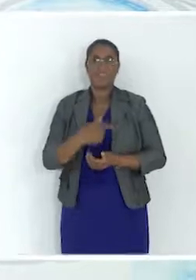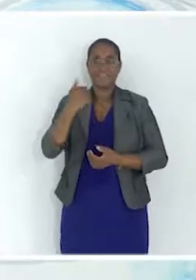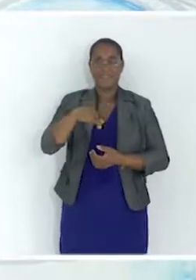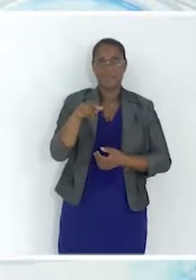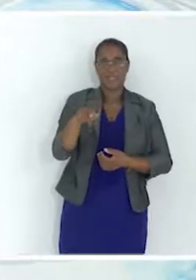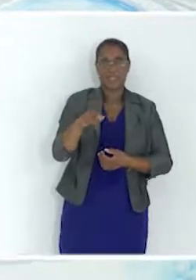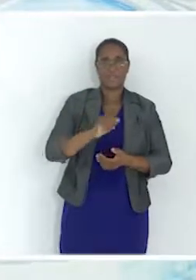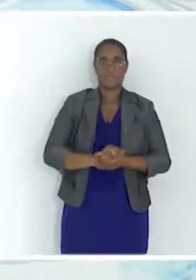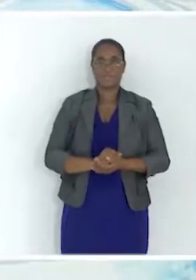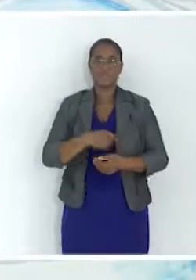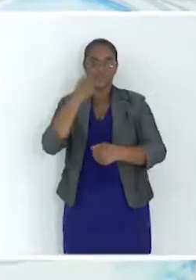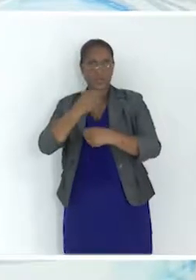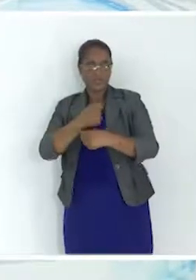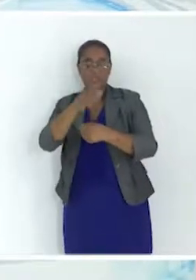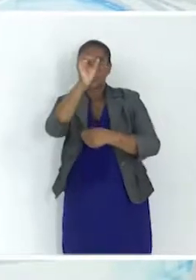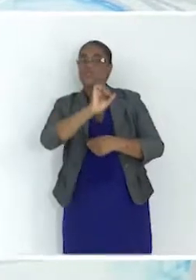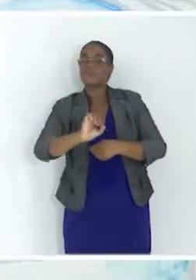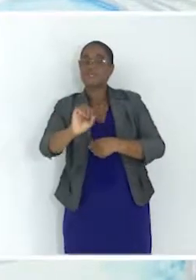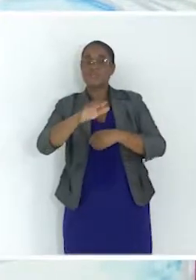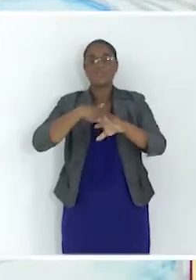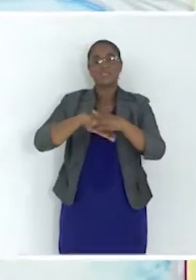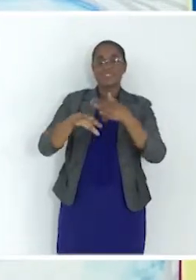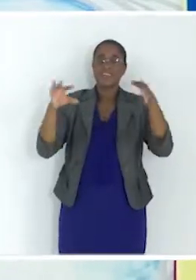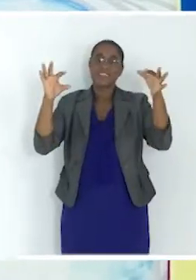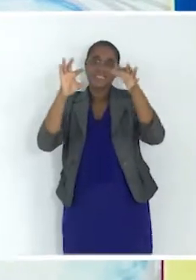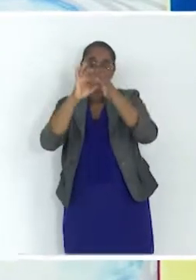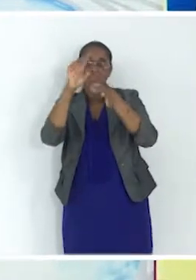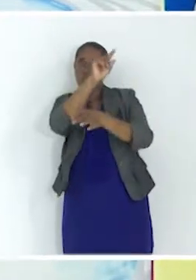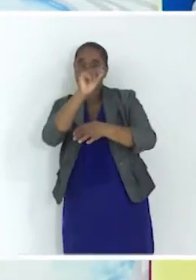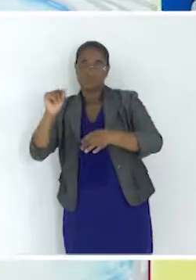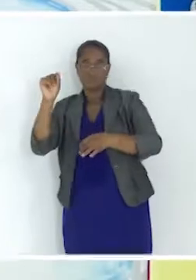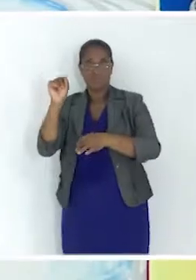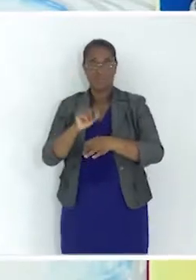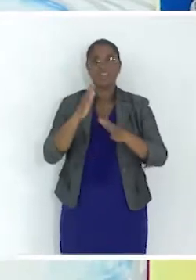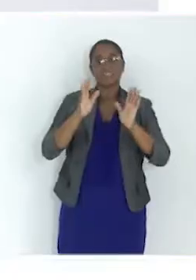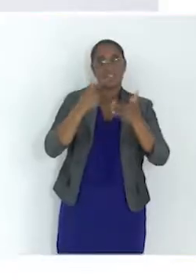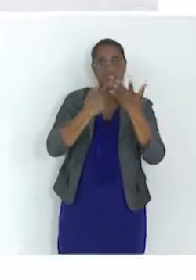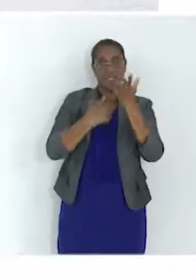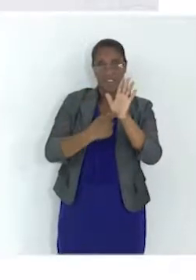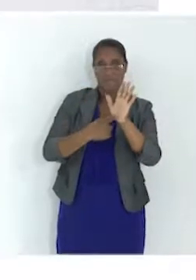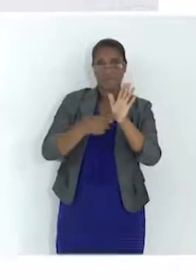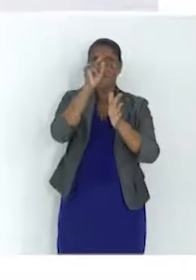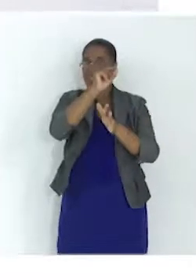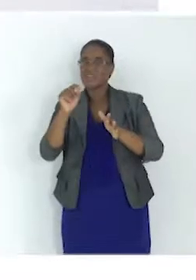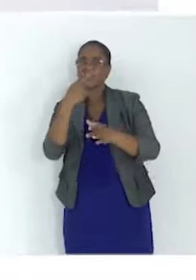a associação. Já temos um exemplo. Associa cada significado ao respectivo nome coletivo.